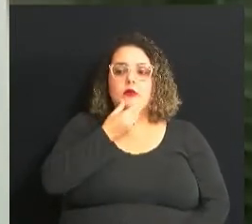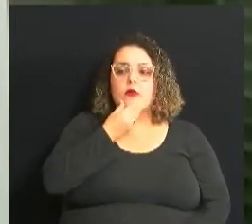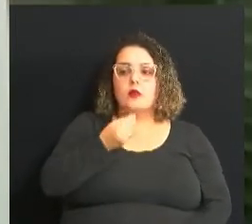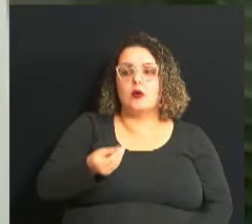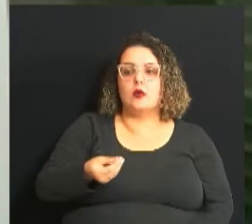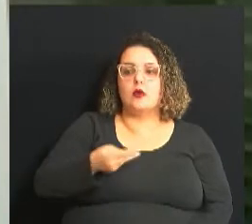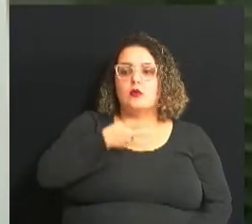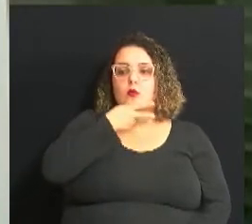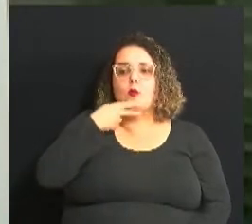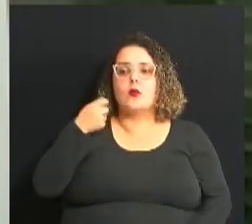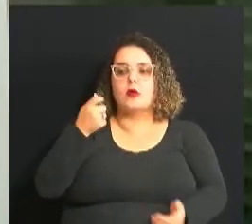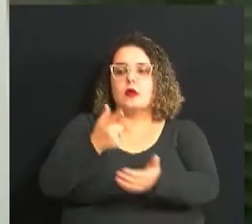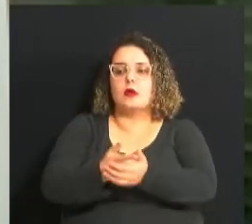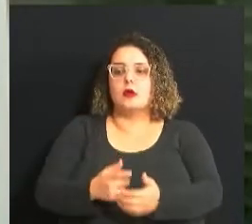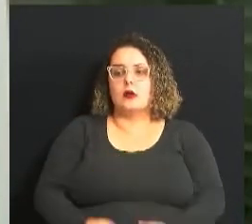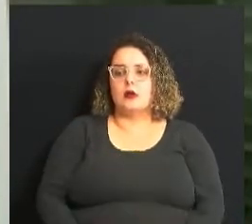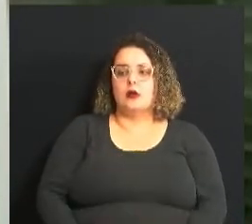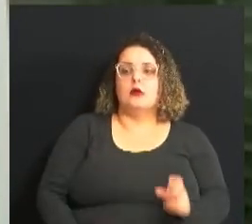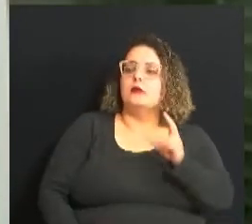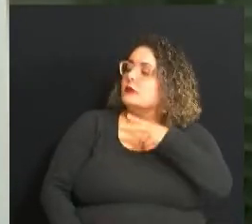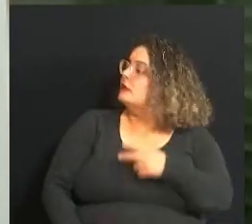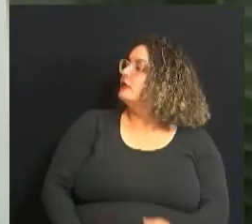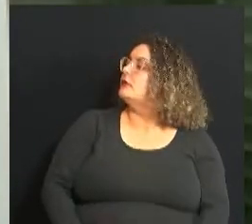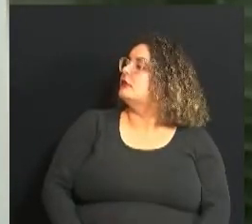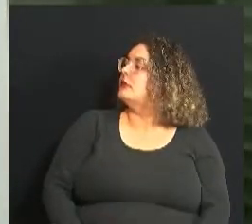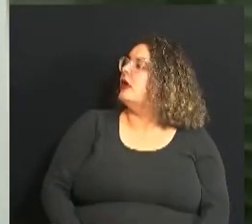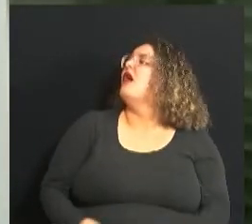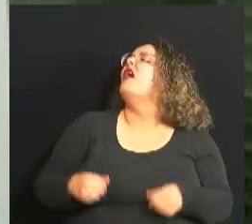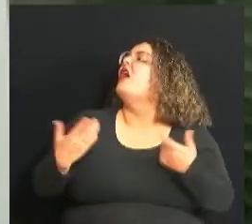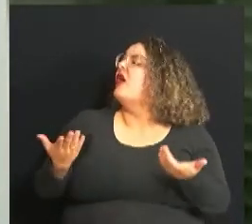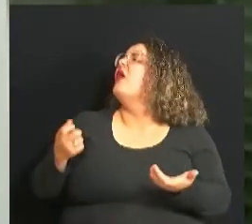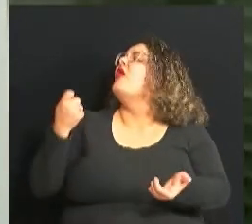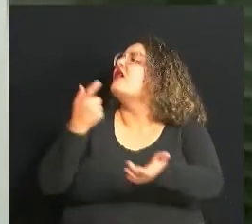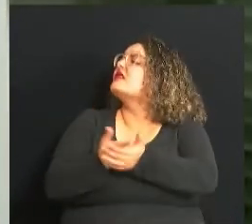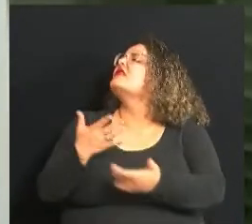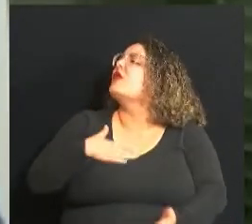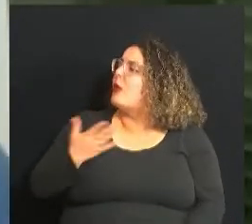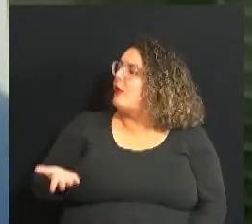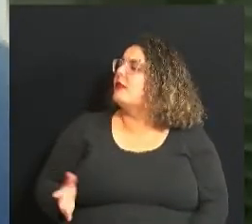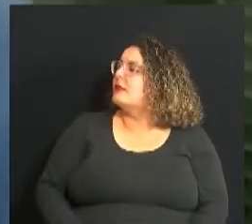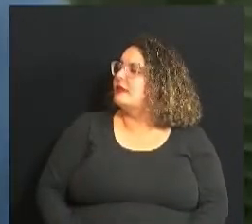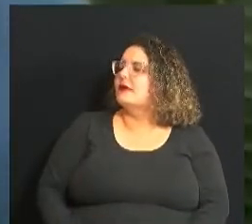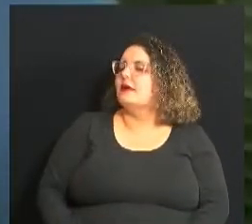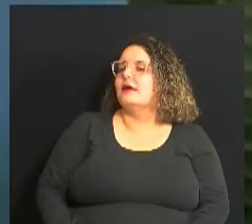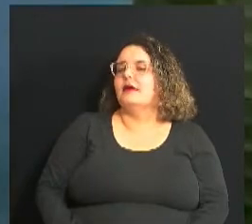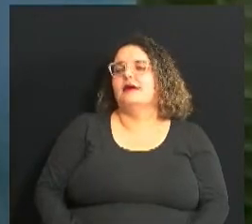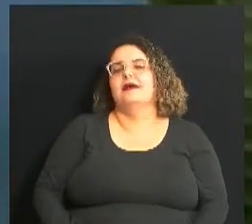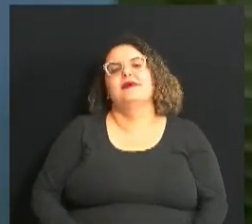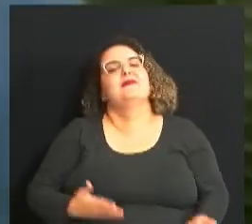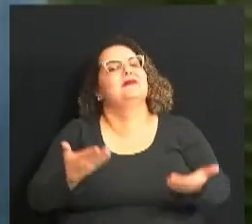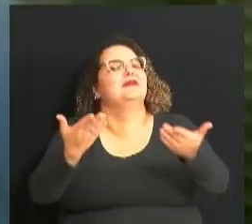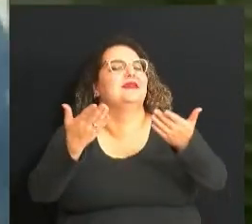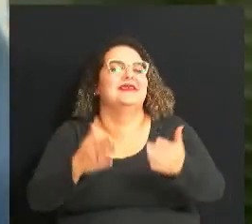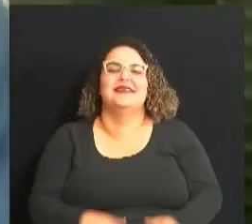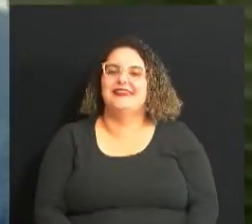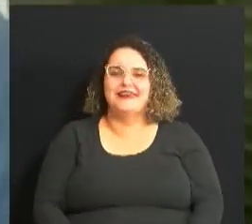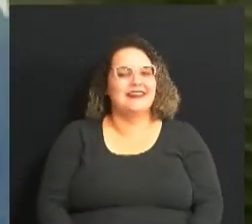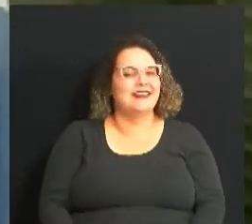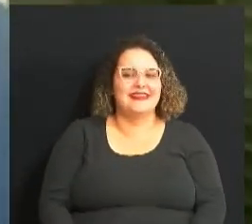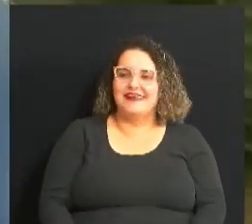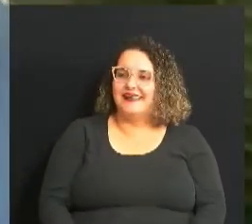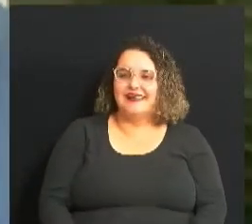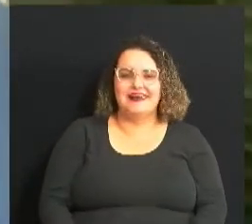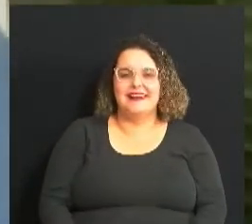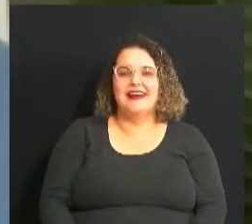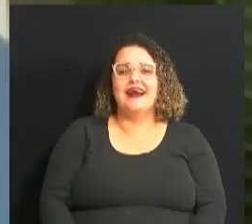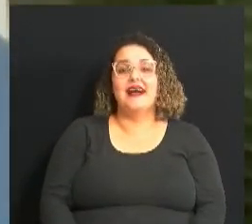compra normalmente? Ele olhou para a mulher dele e falou assim, bem, que cueca você compra para mim? Eu falei assim, tá, não estou entendendo. Ela que compra a sua